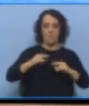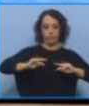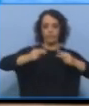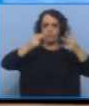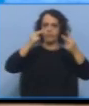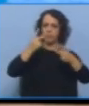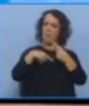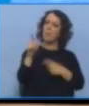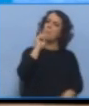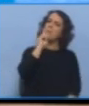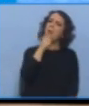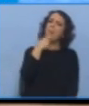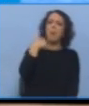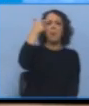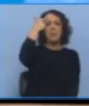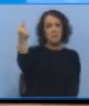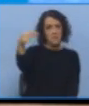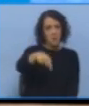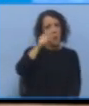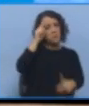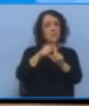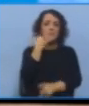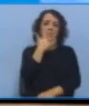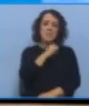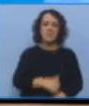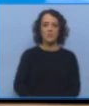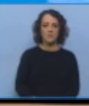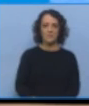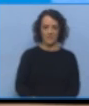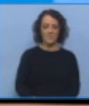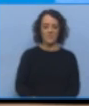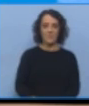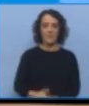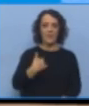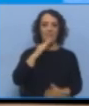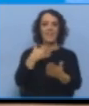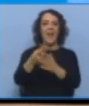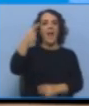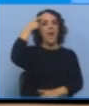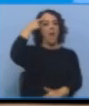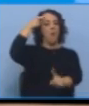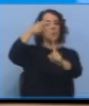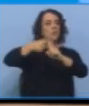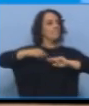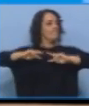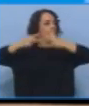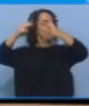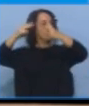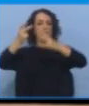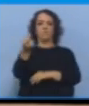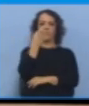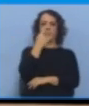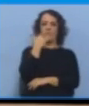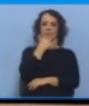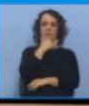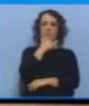Eu dizia: tem piada, eu pensava que estavam aqui para ser felizes. E a introdução, portanto, estou a destruir para recriar o modelo. E a introdução